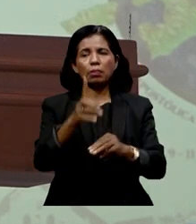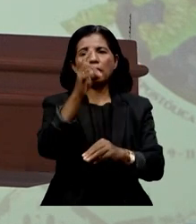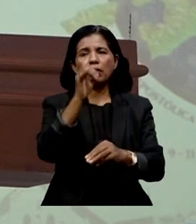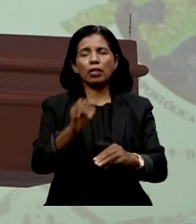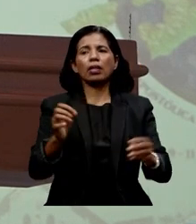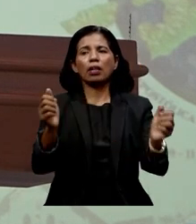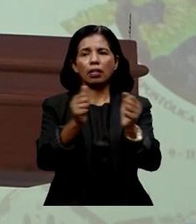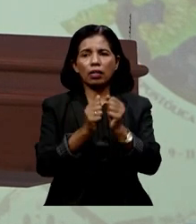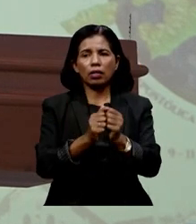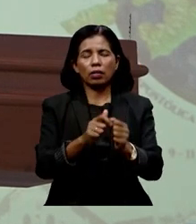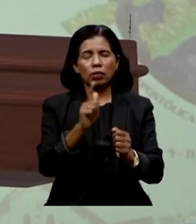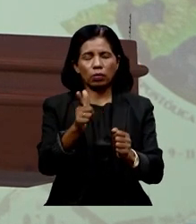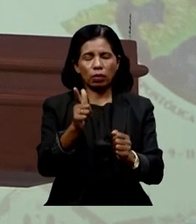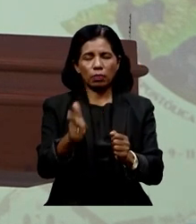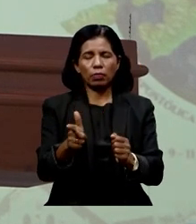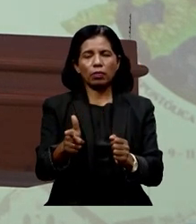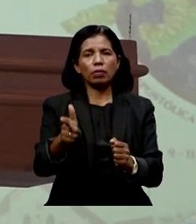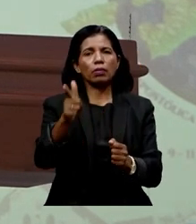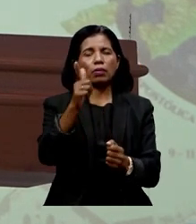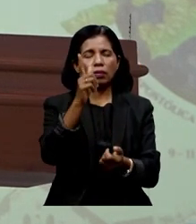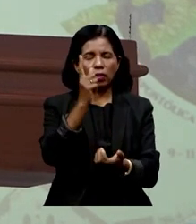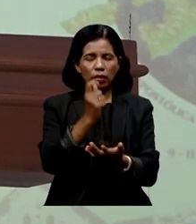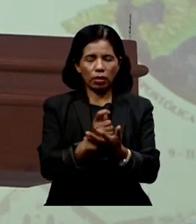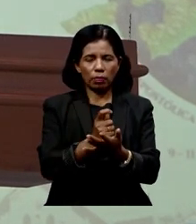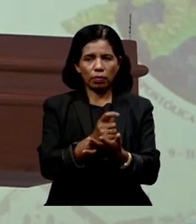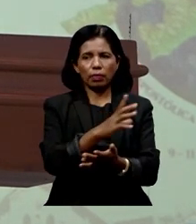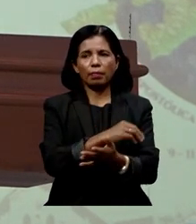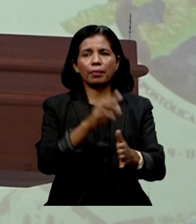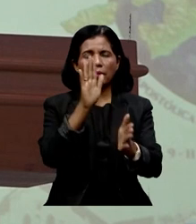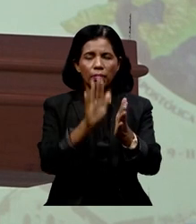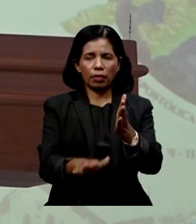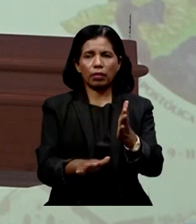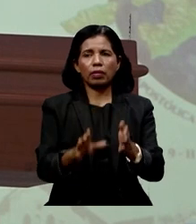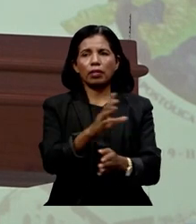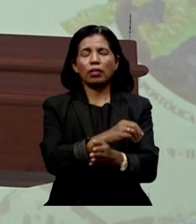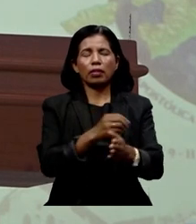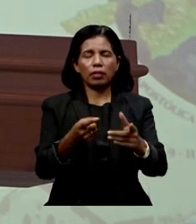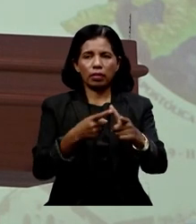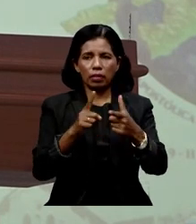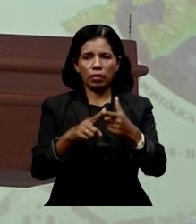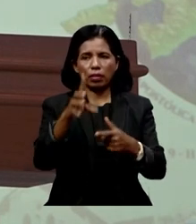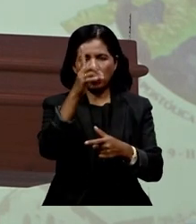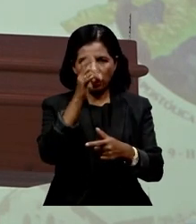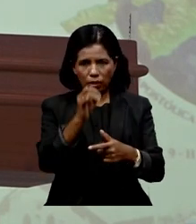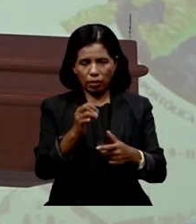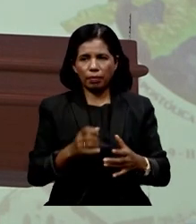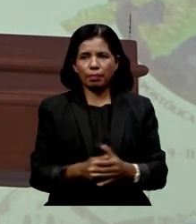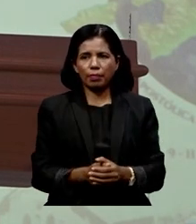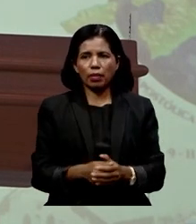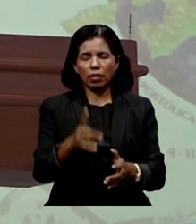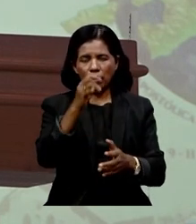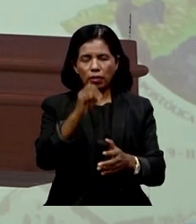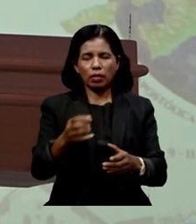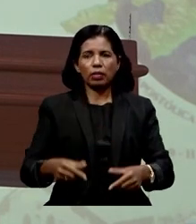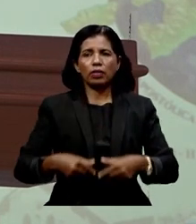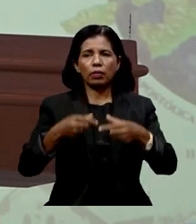exime 20 mil camisolas. Menos, excepto para Dili. Dili, uma corcida se